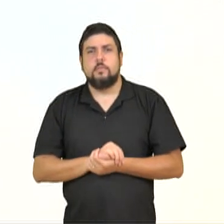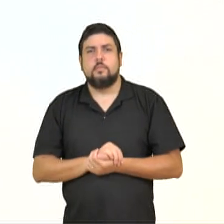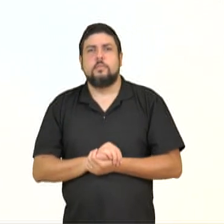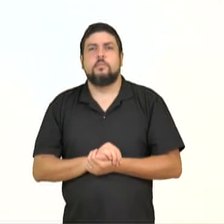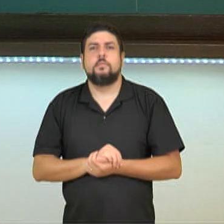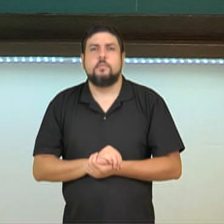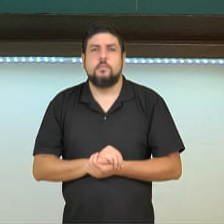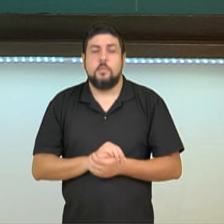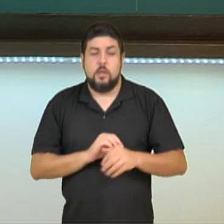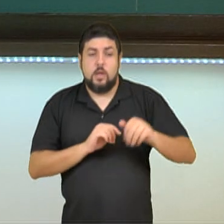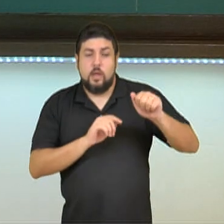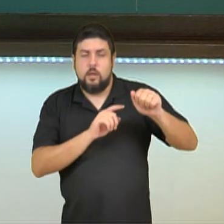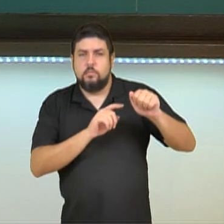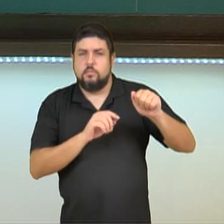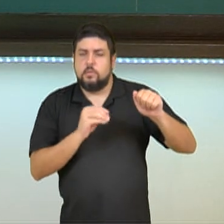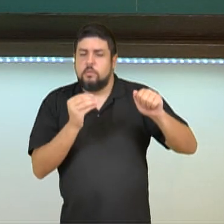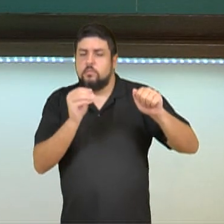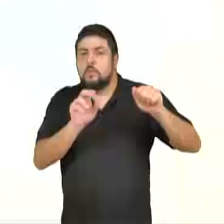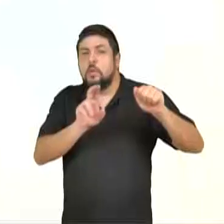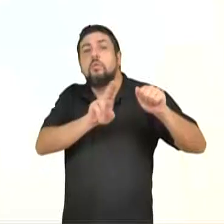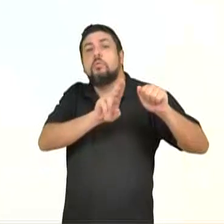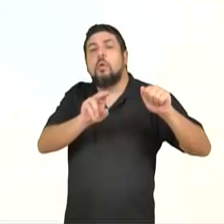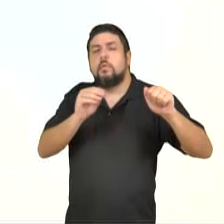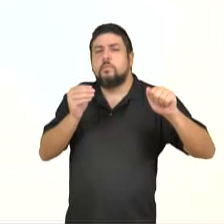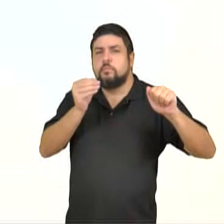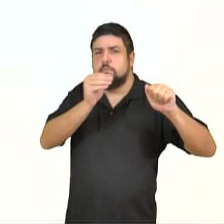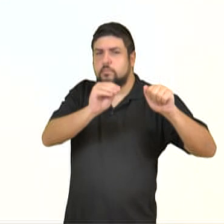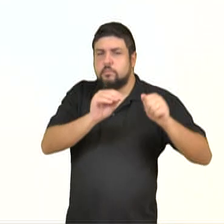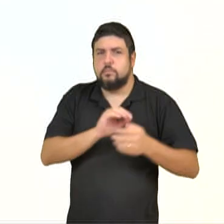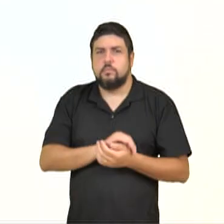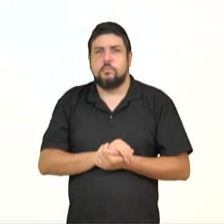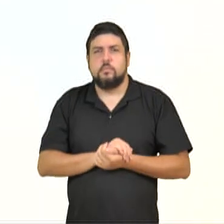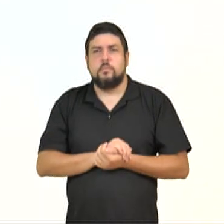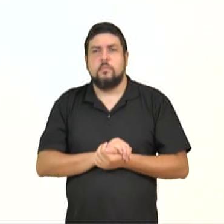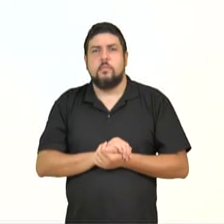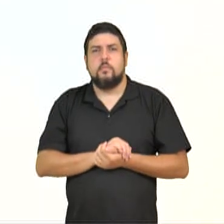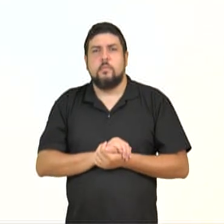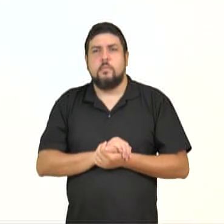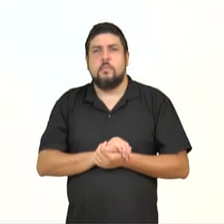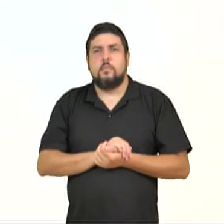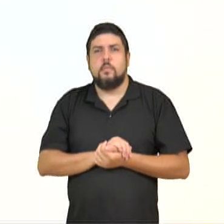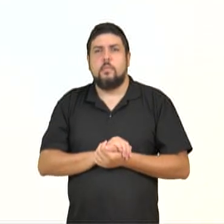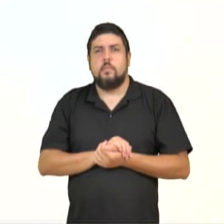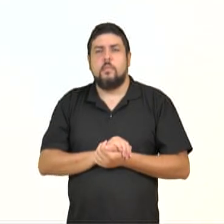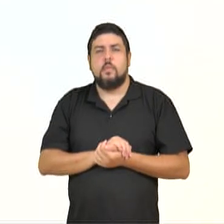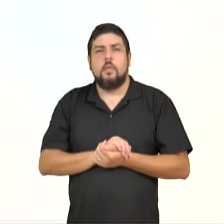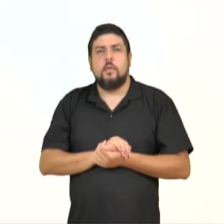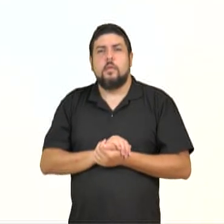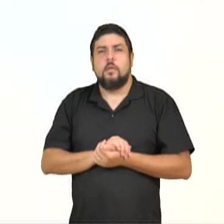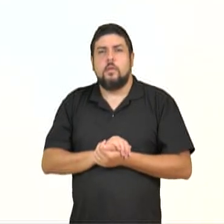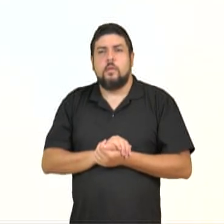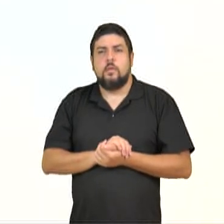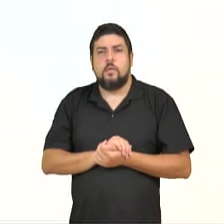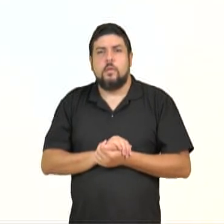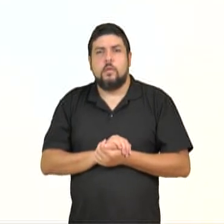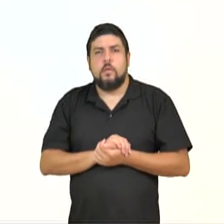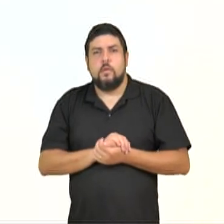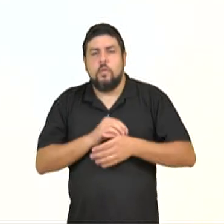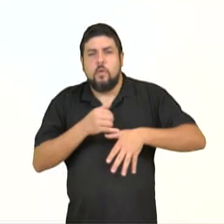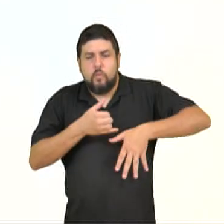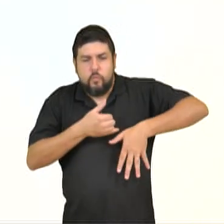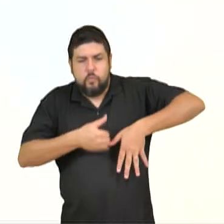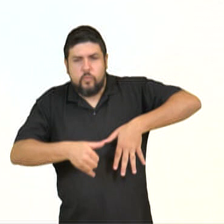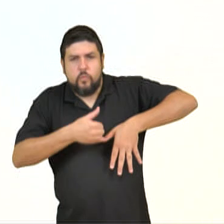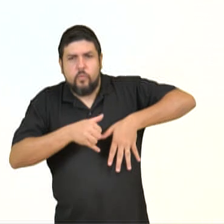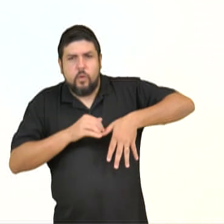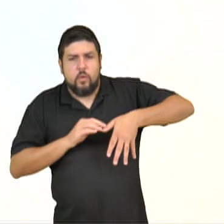colocar o nome da palavrinha correspondente, circula por fora dos capilares sanguíneos e banha